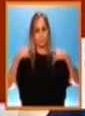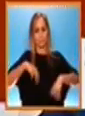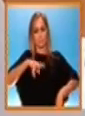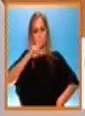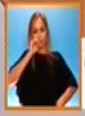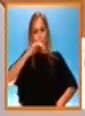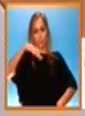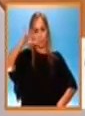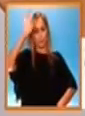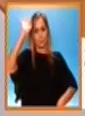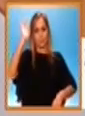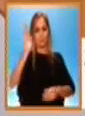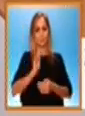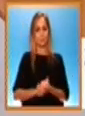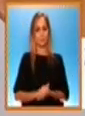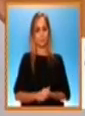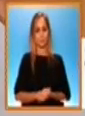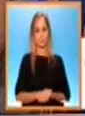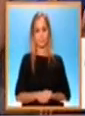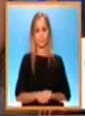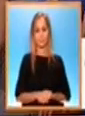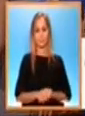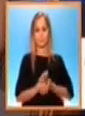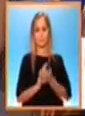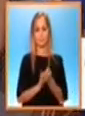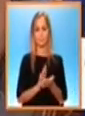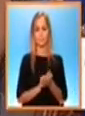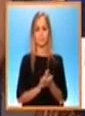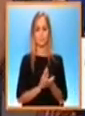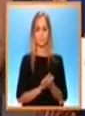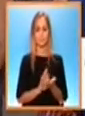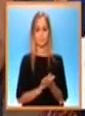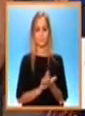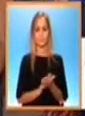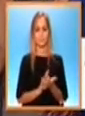Respira agora. Até porque vais vocês sentar. Pronto.